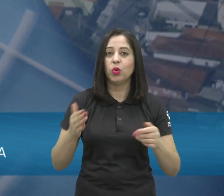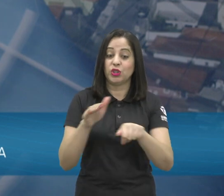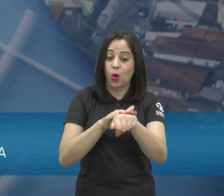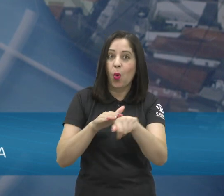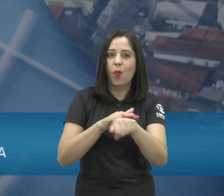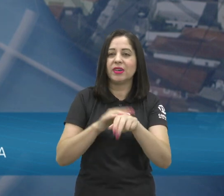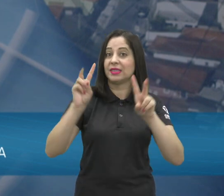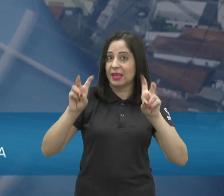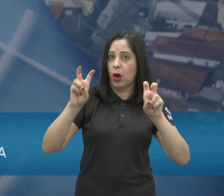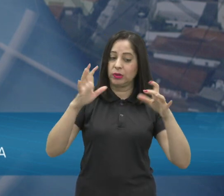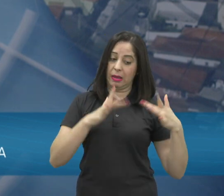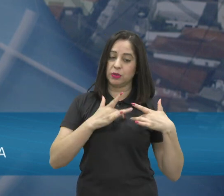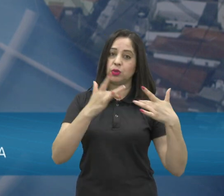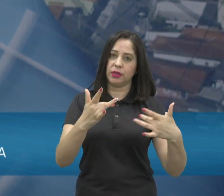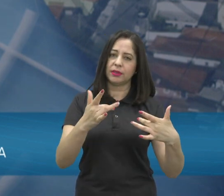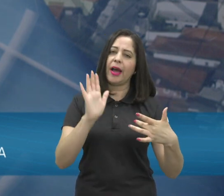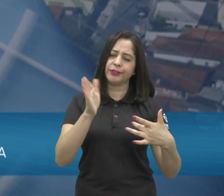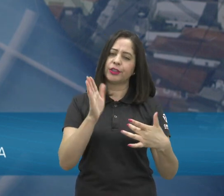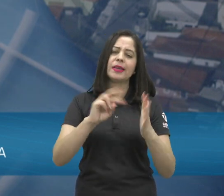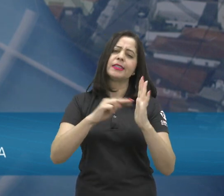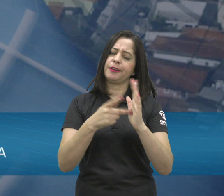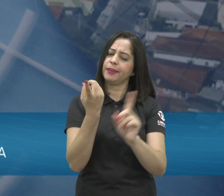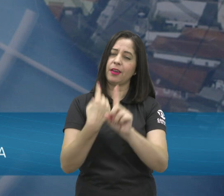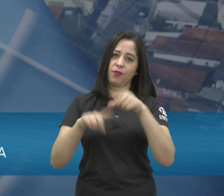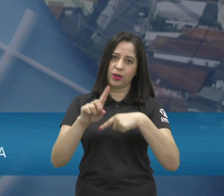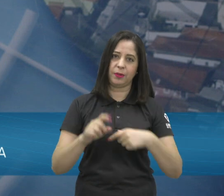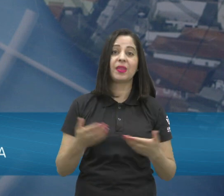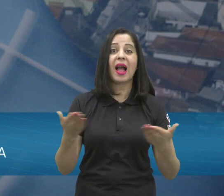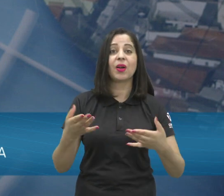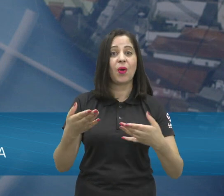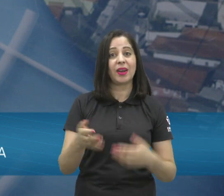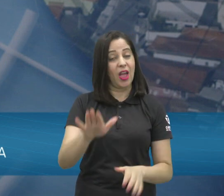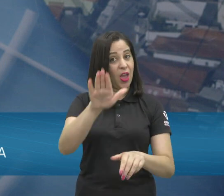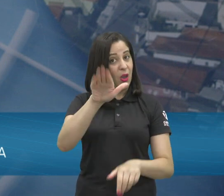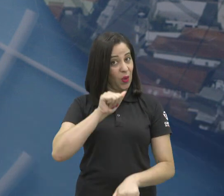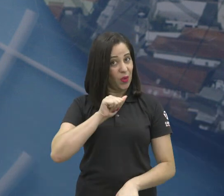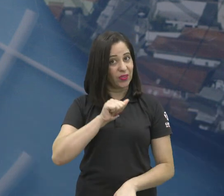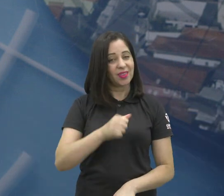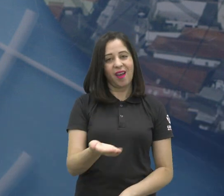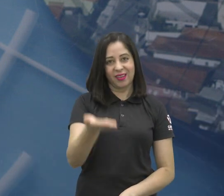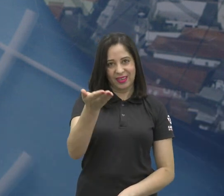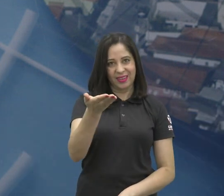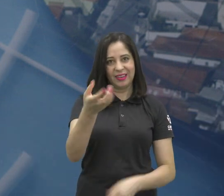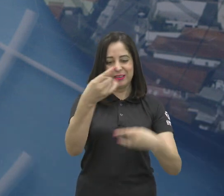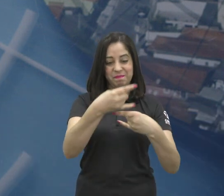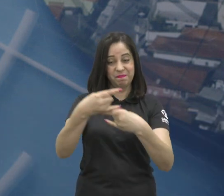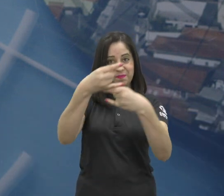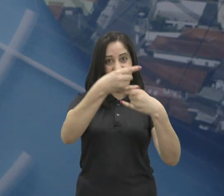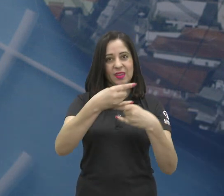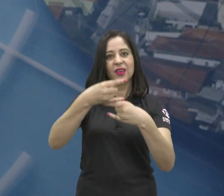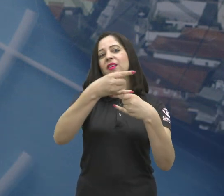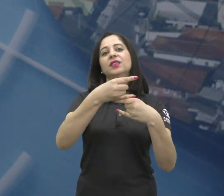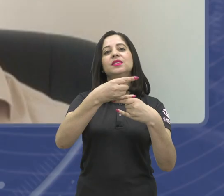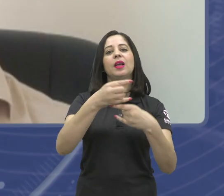como esse já é um grande passo. Para a gente repercutir, vamos convidar então o nosso segundo convidado que está com a gente de